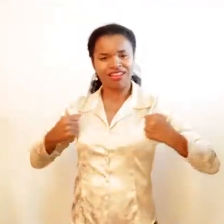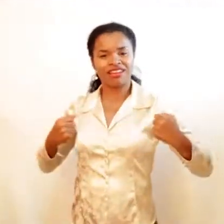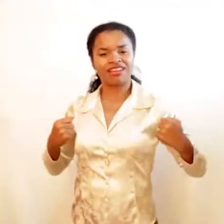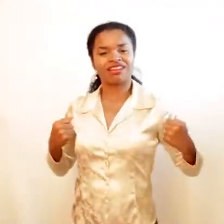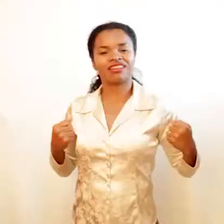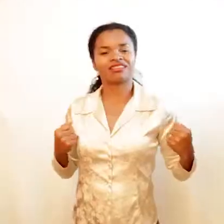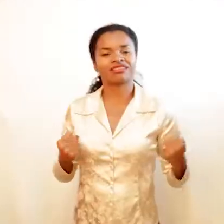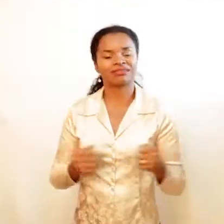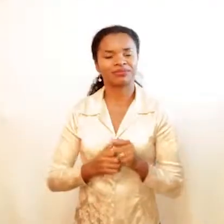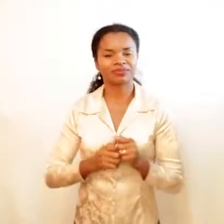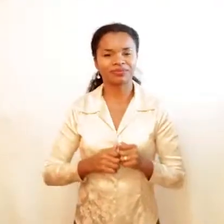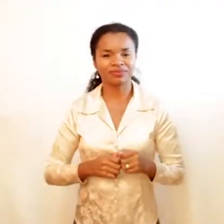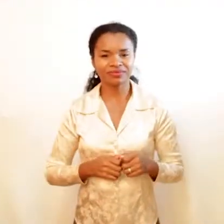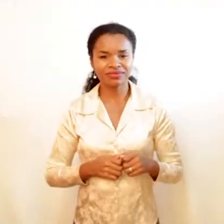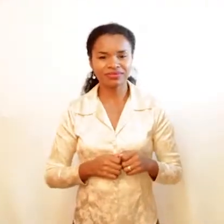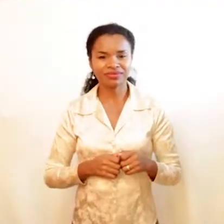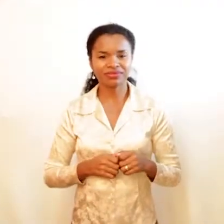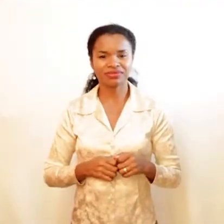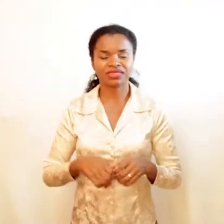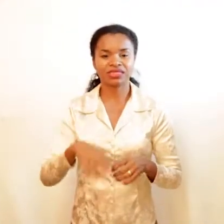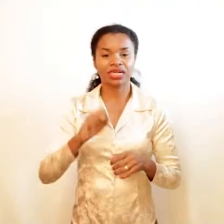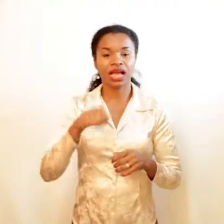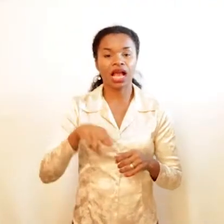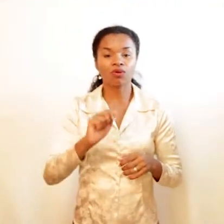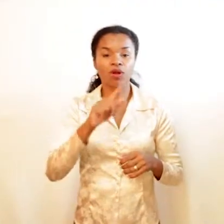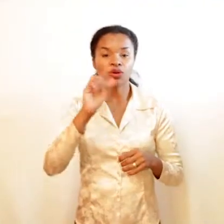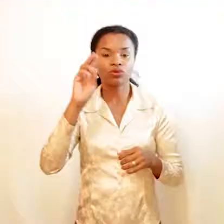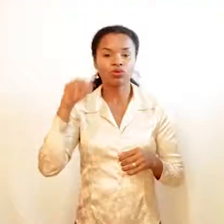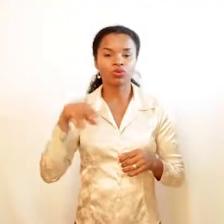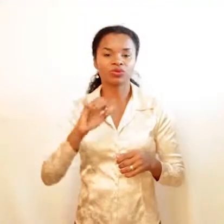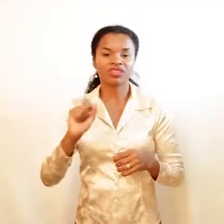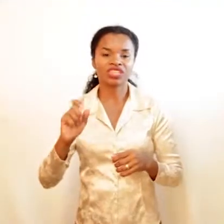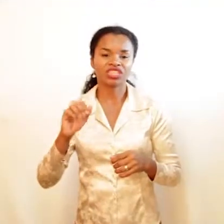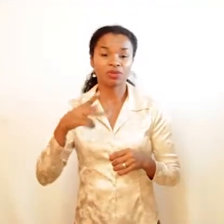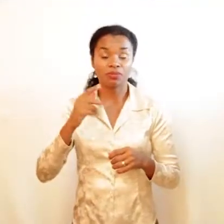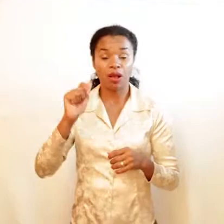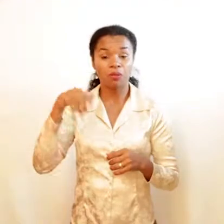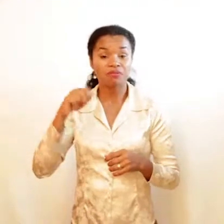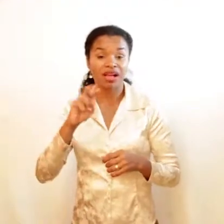exemplo de heroína, a qual torre de